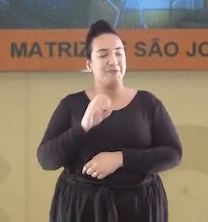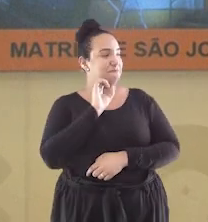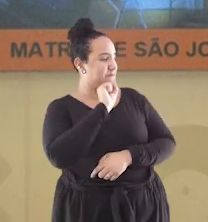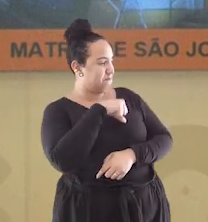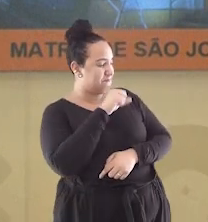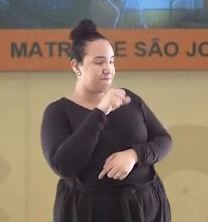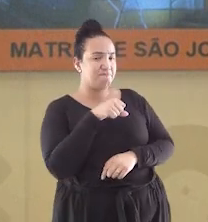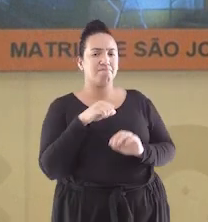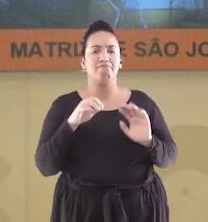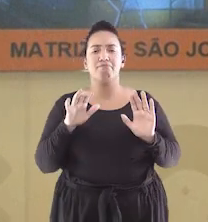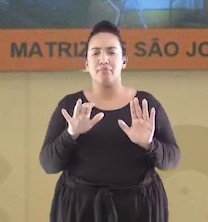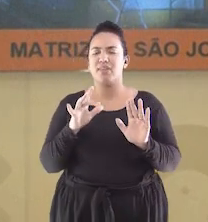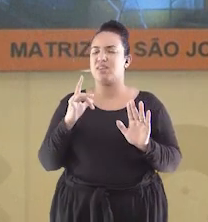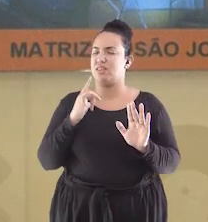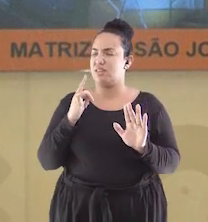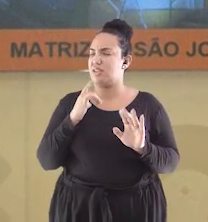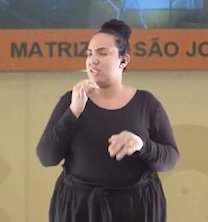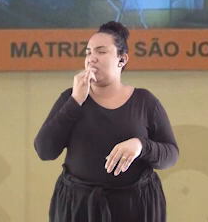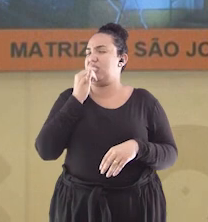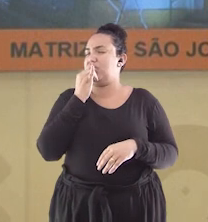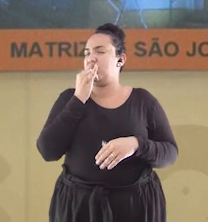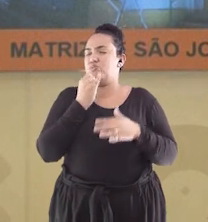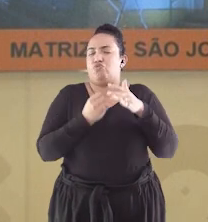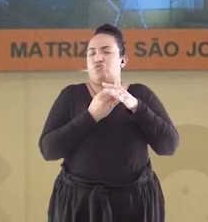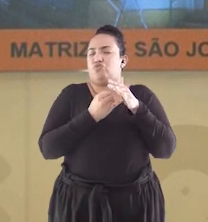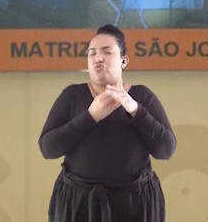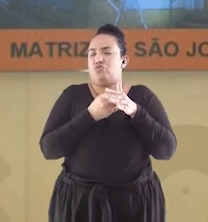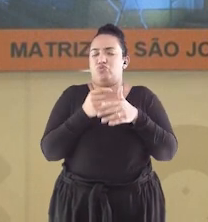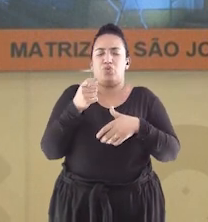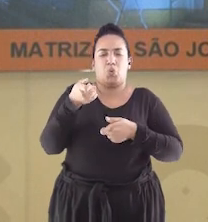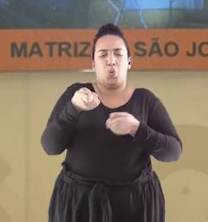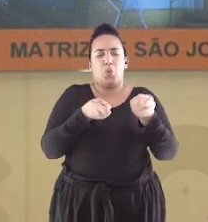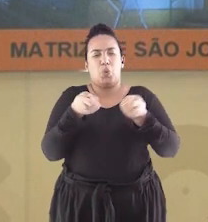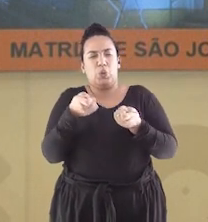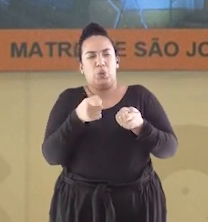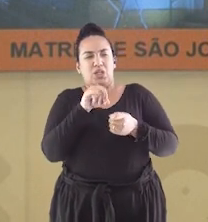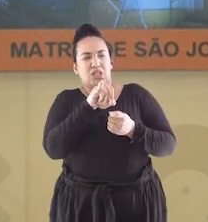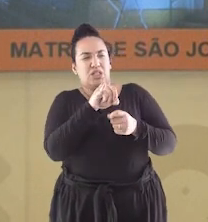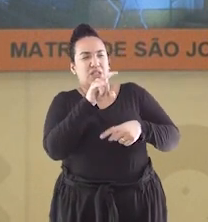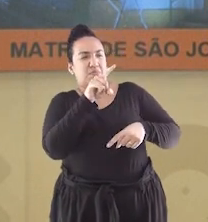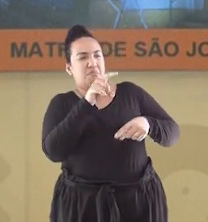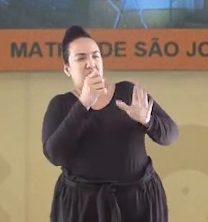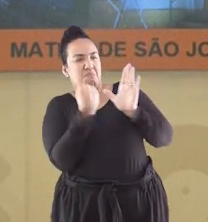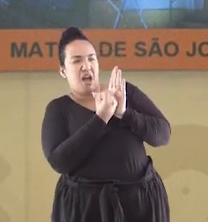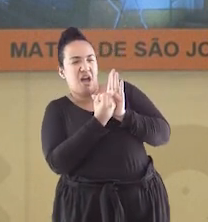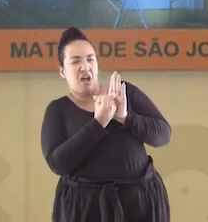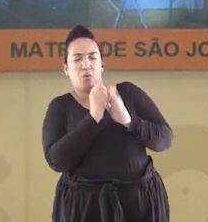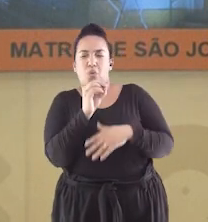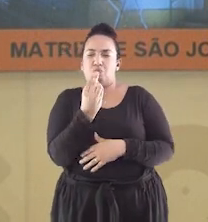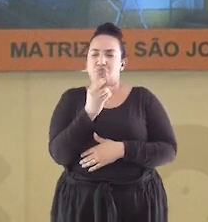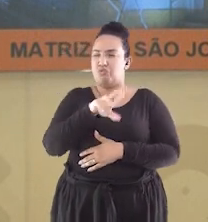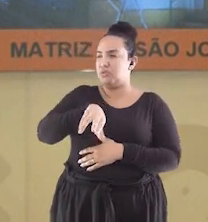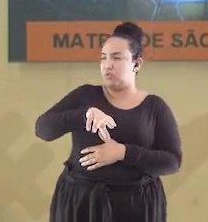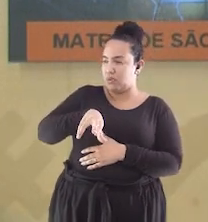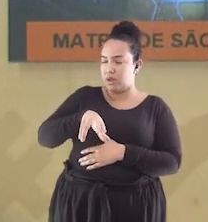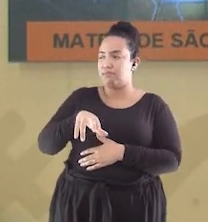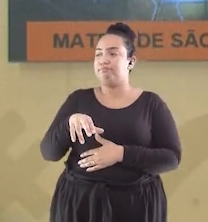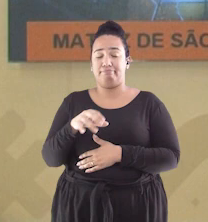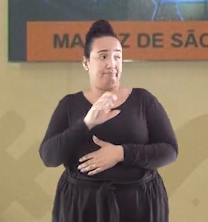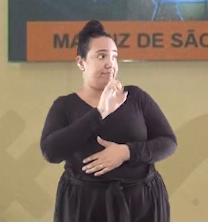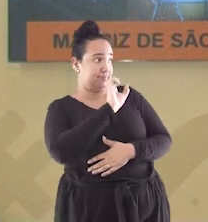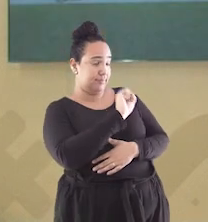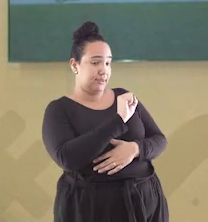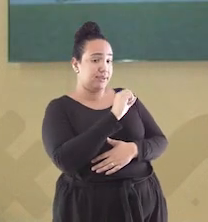mesmo. E existe algum órgão que regulamenta o que é patrimônio e o que não é? Existe sim, eu vou contar para vocês.